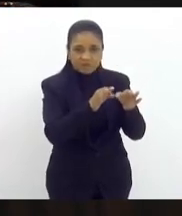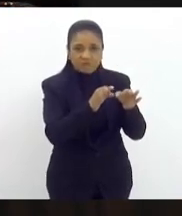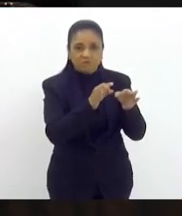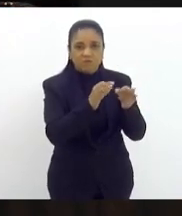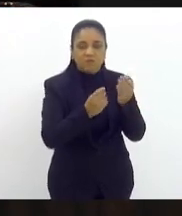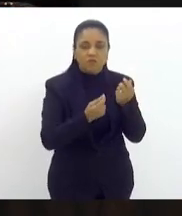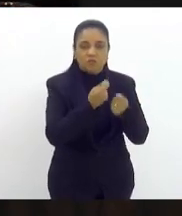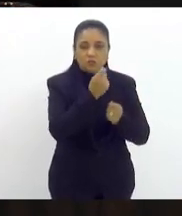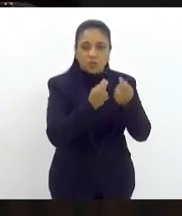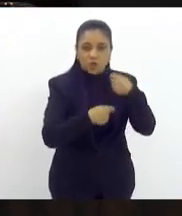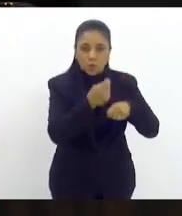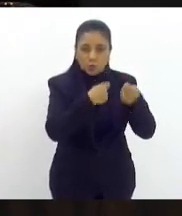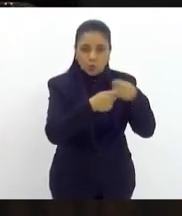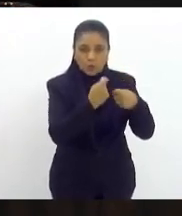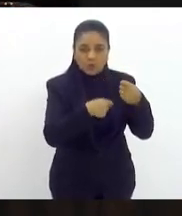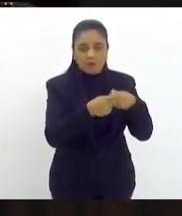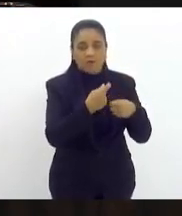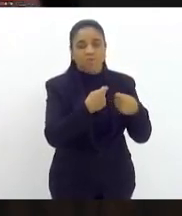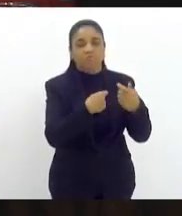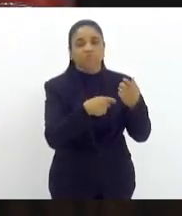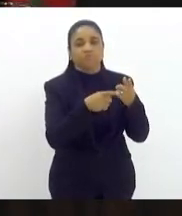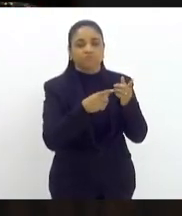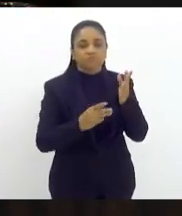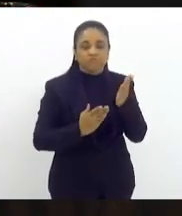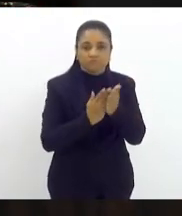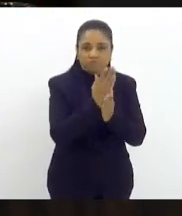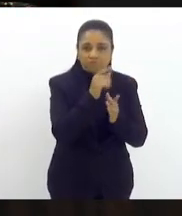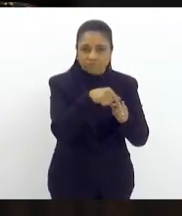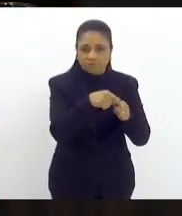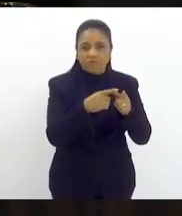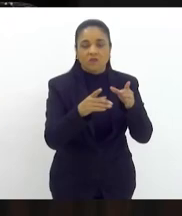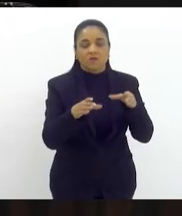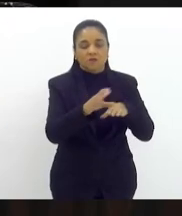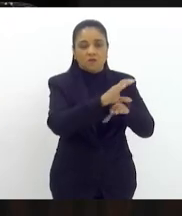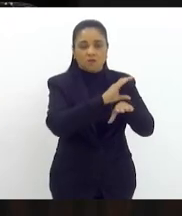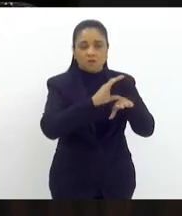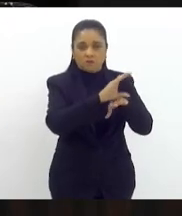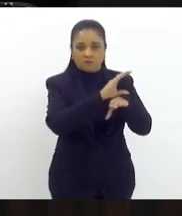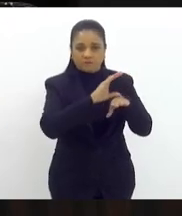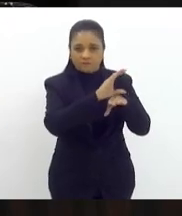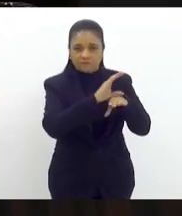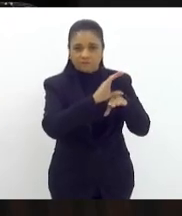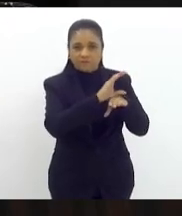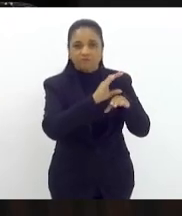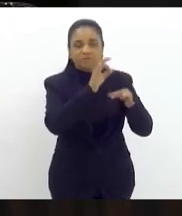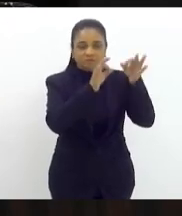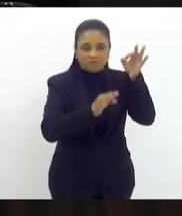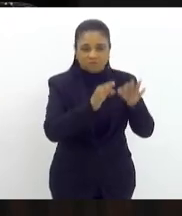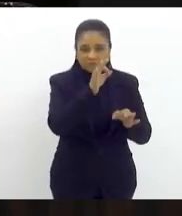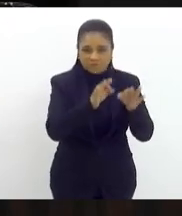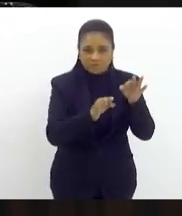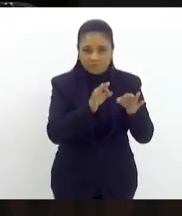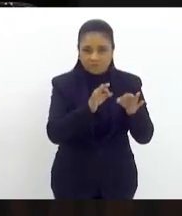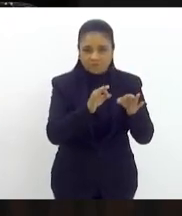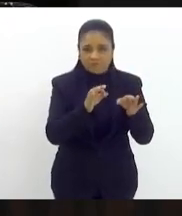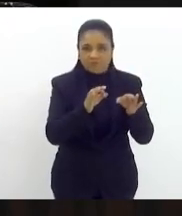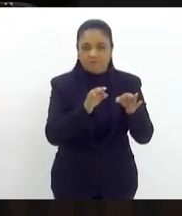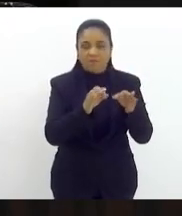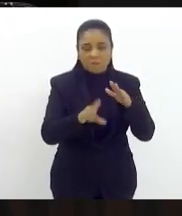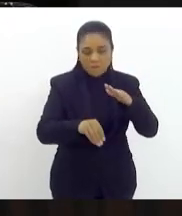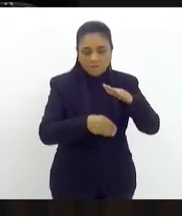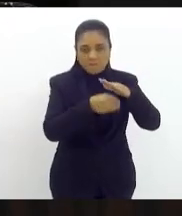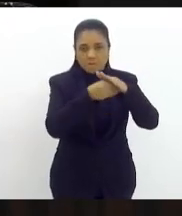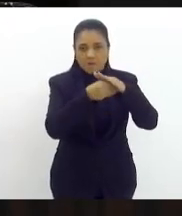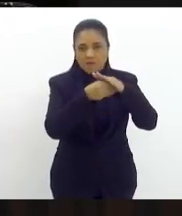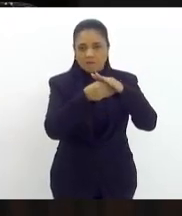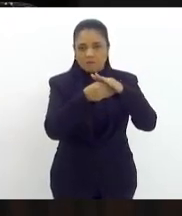economia, indústria e comércio favorável, com as emendas da comissão de Constituição e Justiça. Novos pareceres